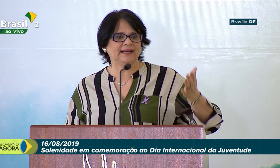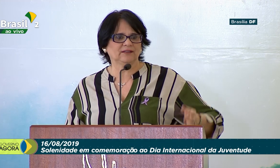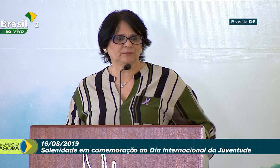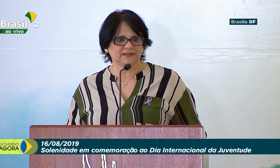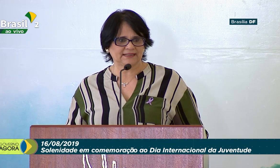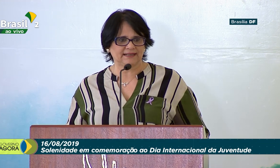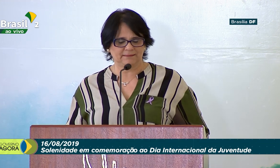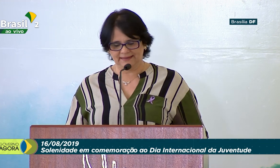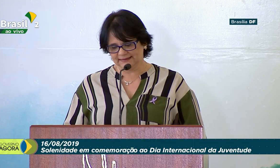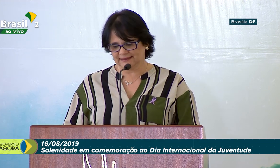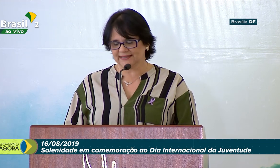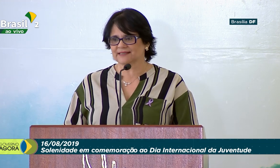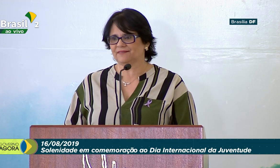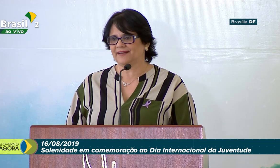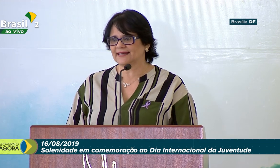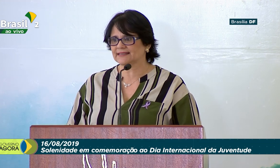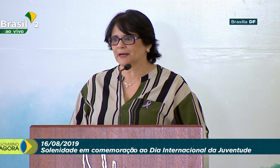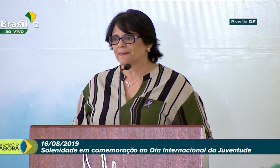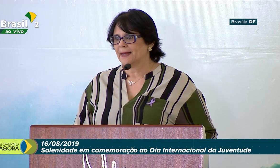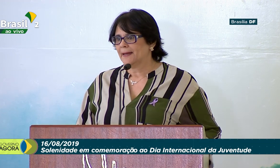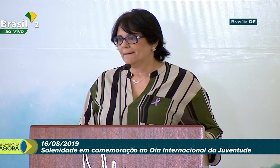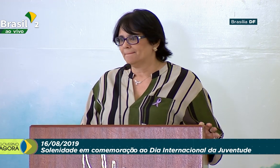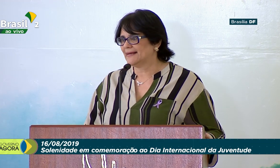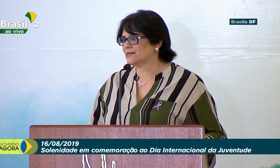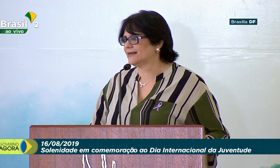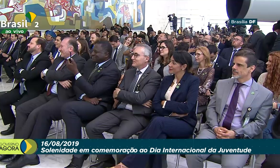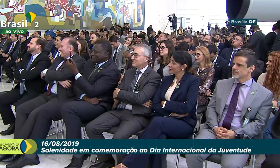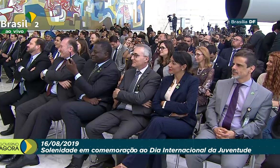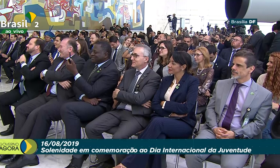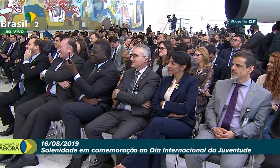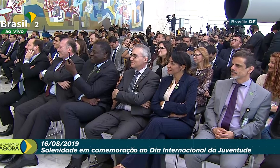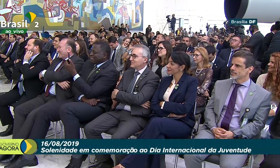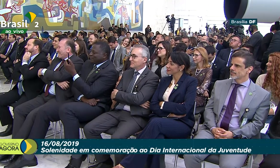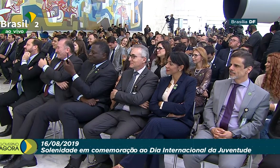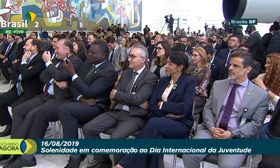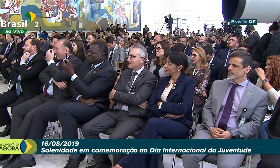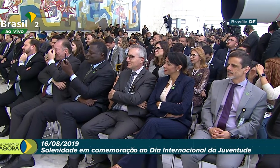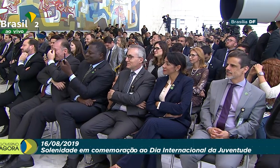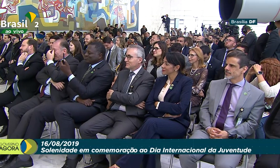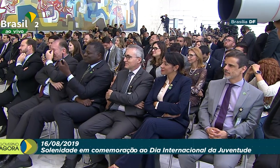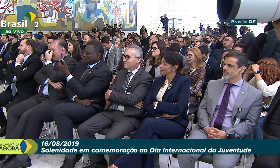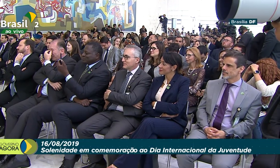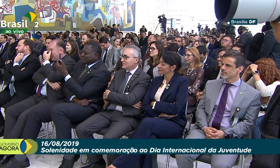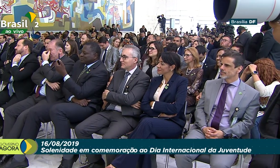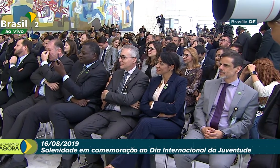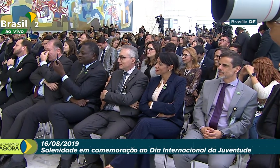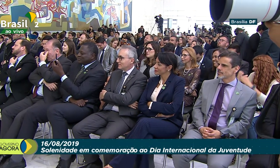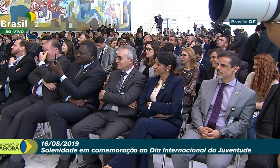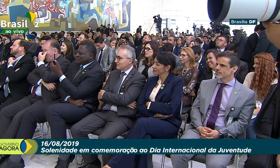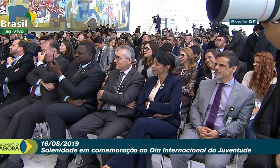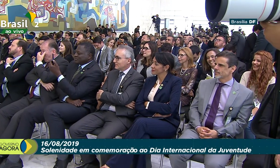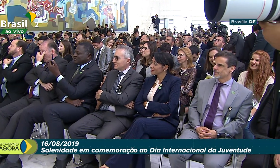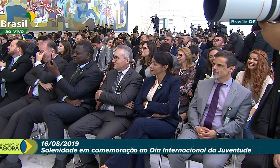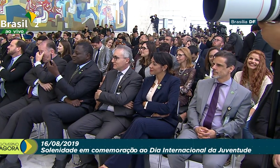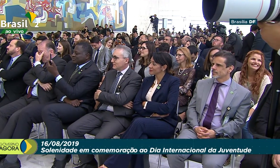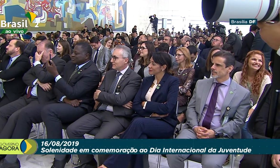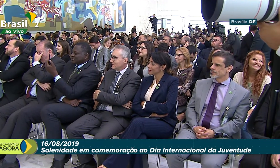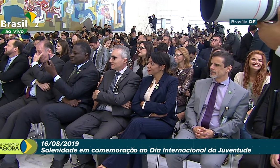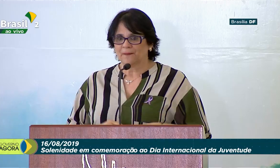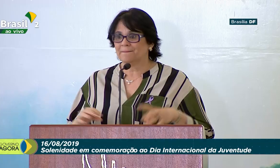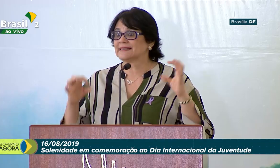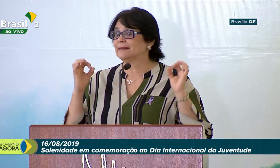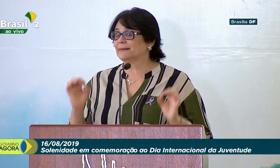Profesp, obrigado por estar abrilhantando essa festa. Mas eu queria cumprimentar todos os jovens do Brasil, a Semana da